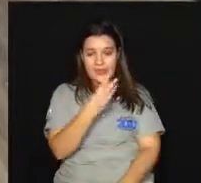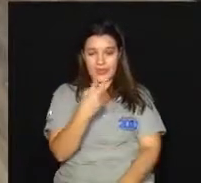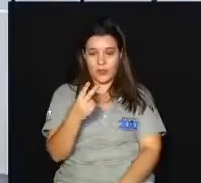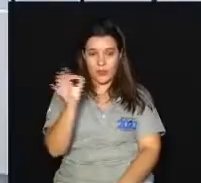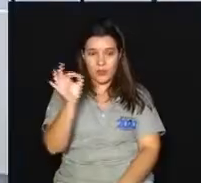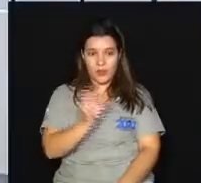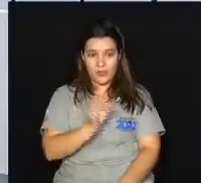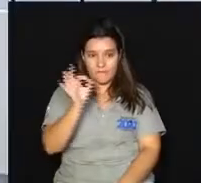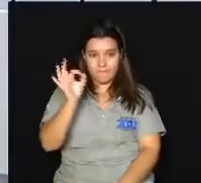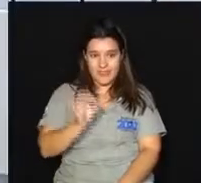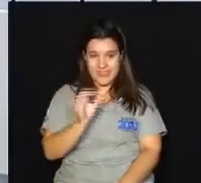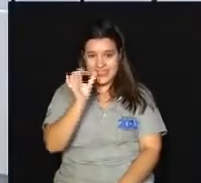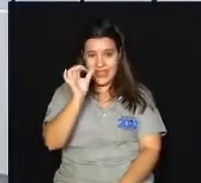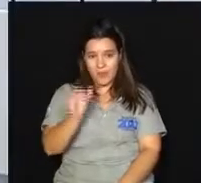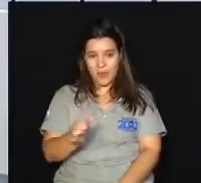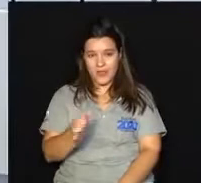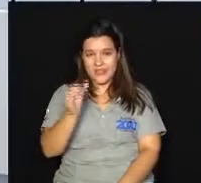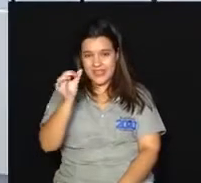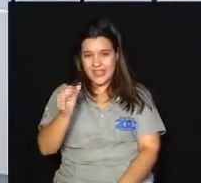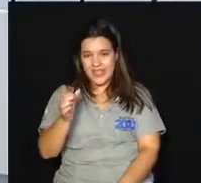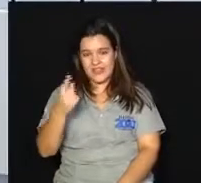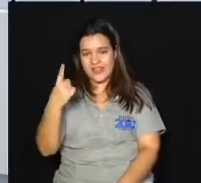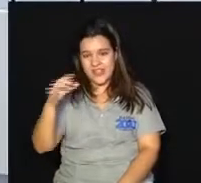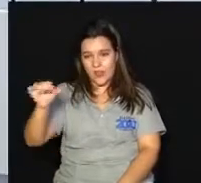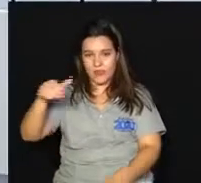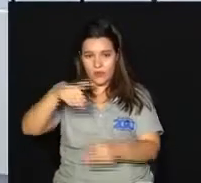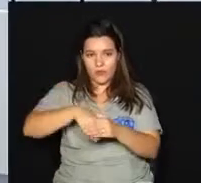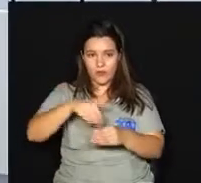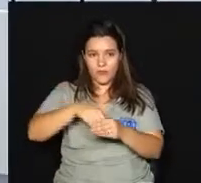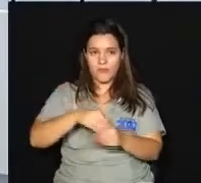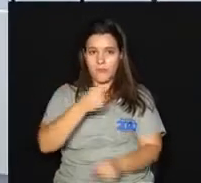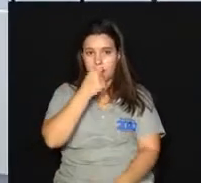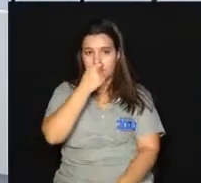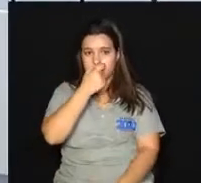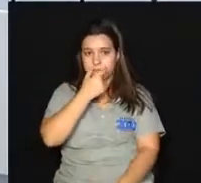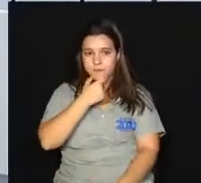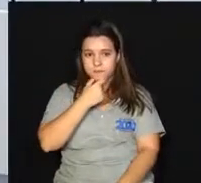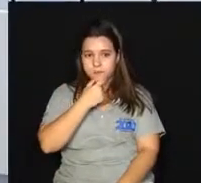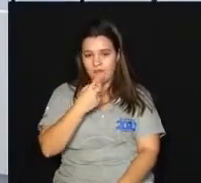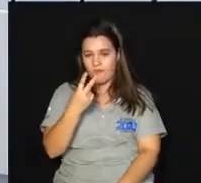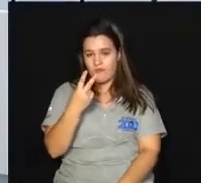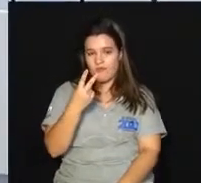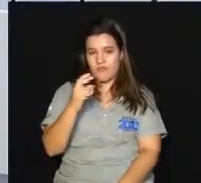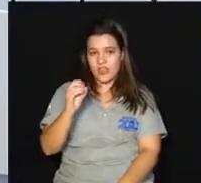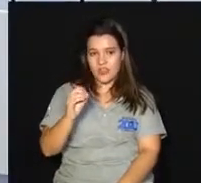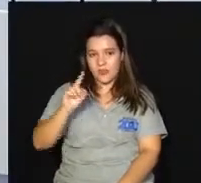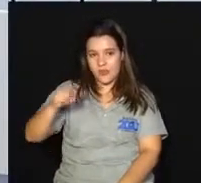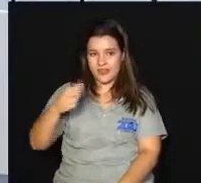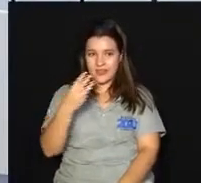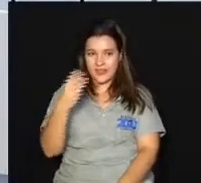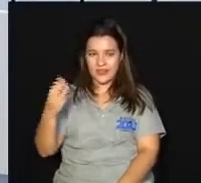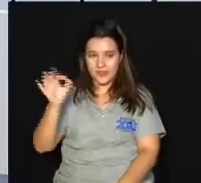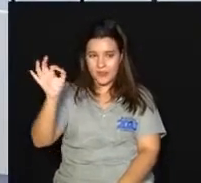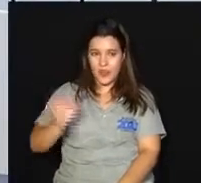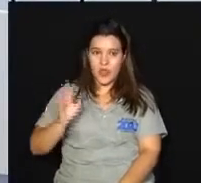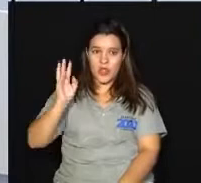32%, 6.619 votos. Guilherme Boulos, do PSOL, 20,33%, com